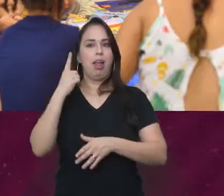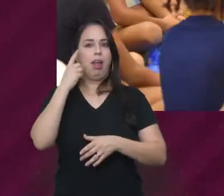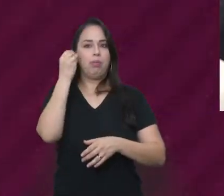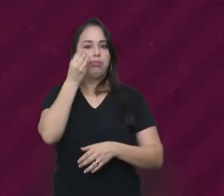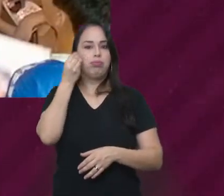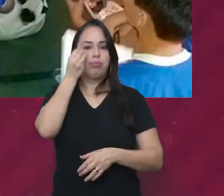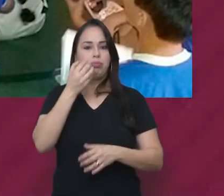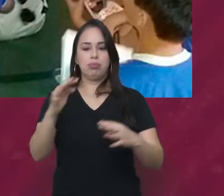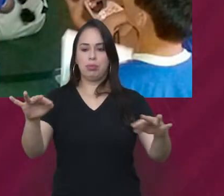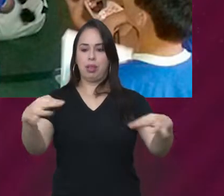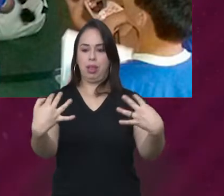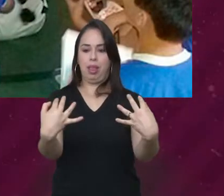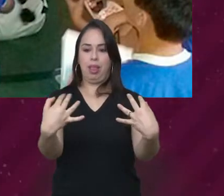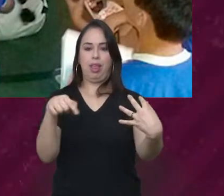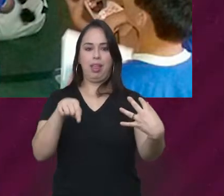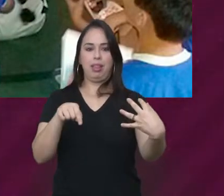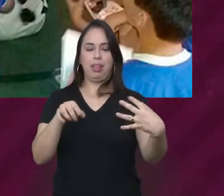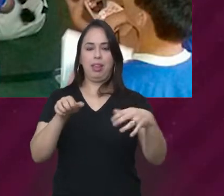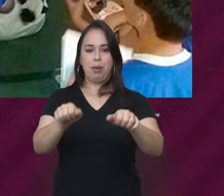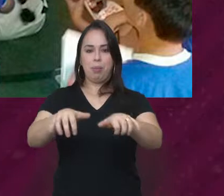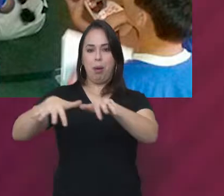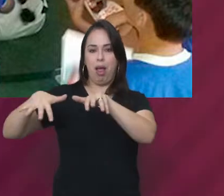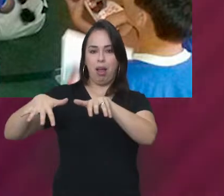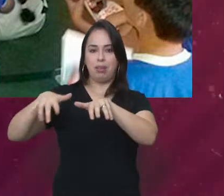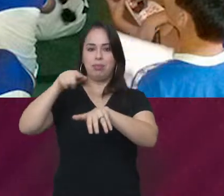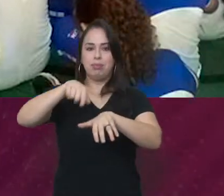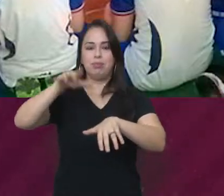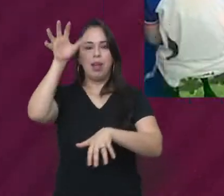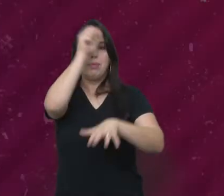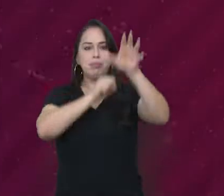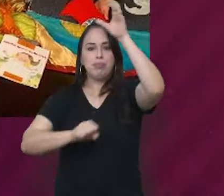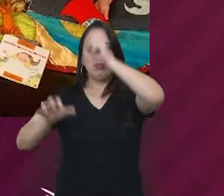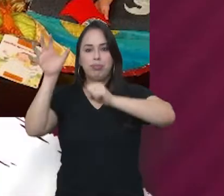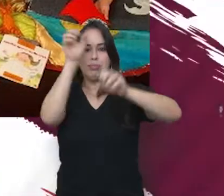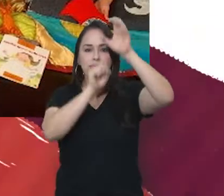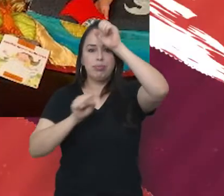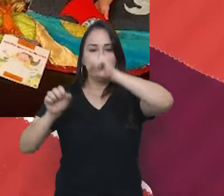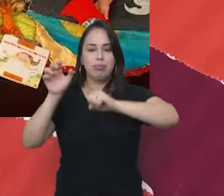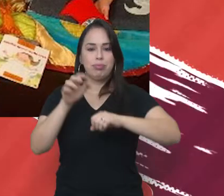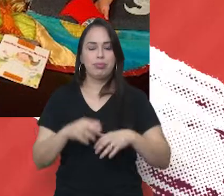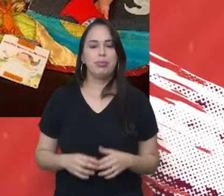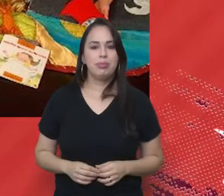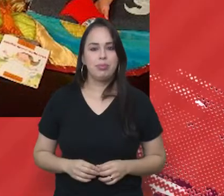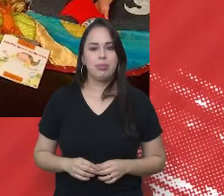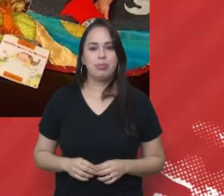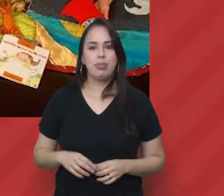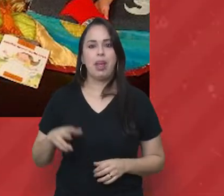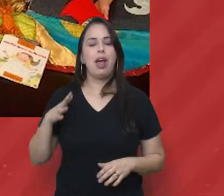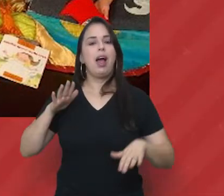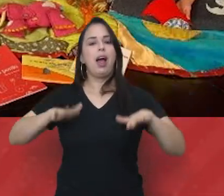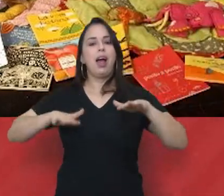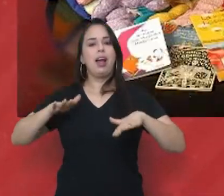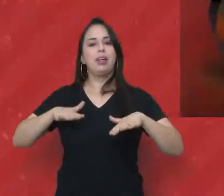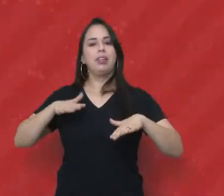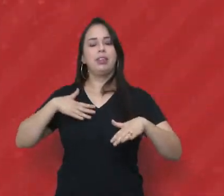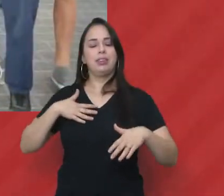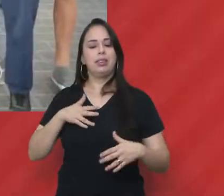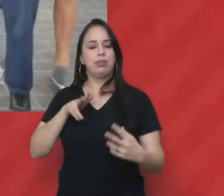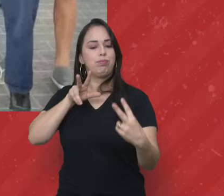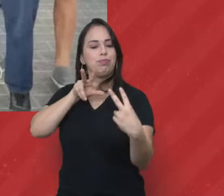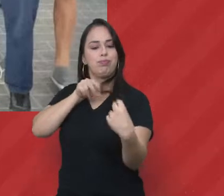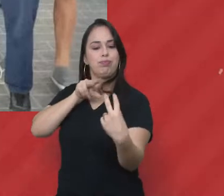enquanto a audiência apreende a mensagem e se torna co-criadora da arte. Muitas vezes o narrador dialoga diretamente com a